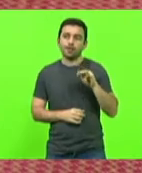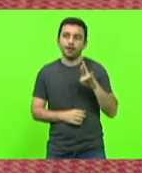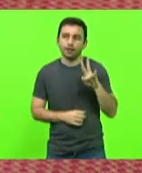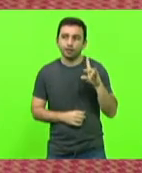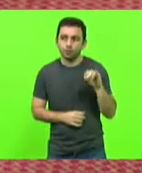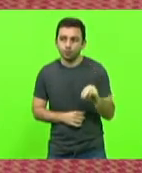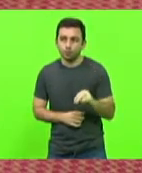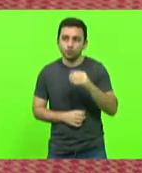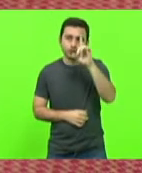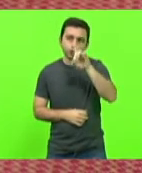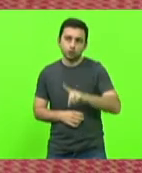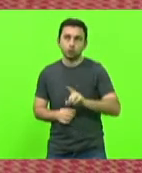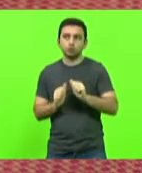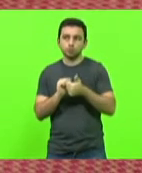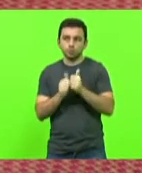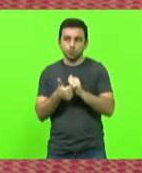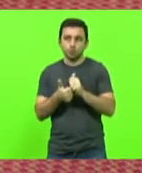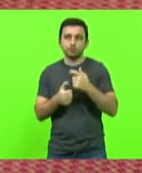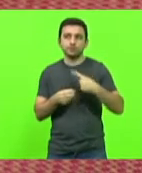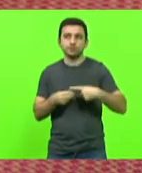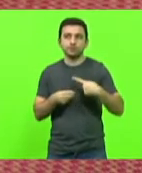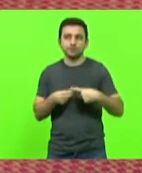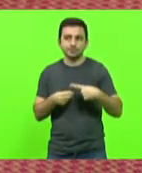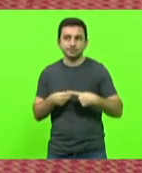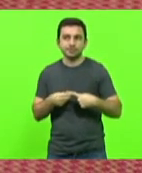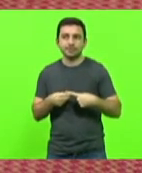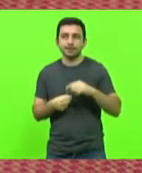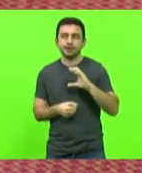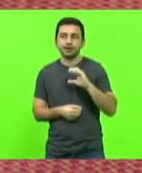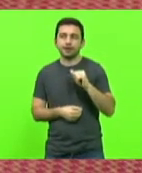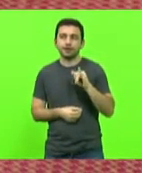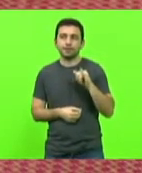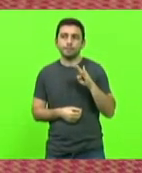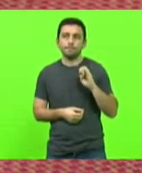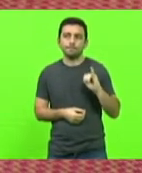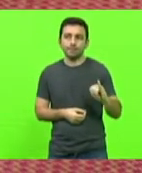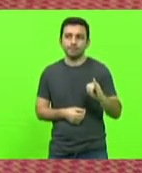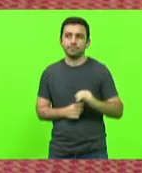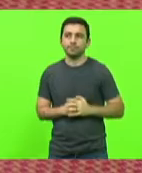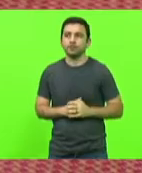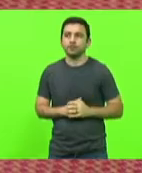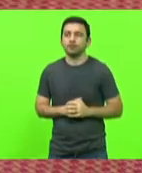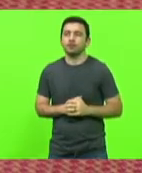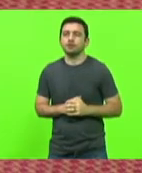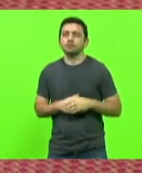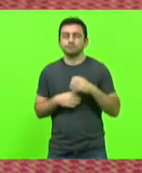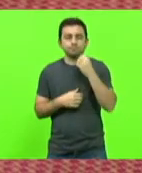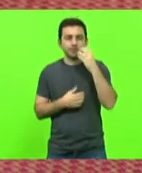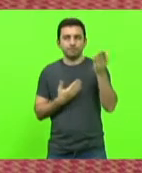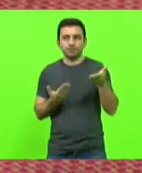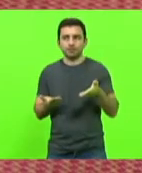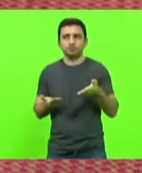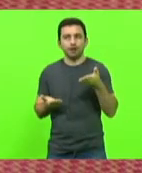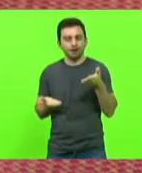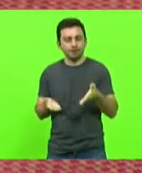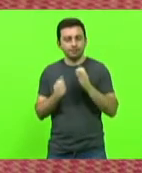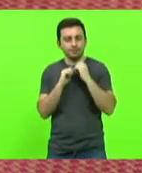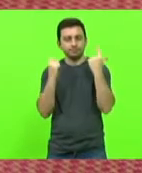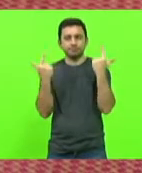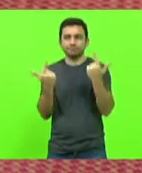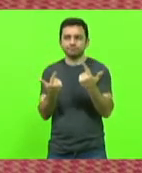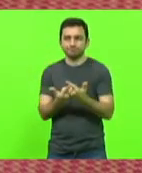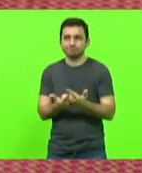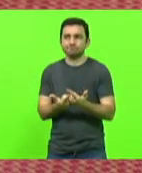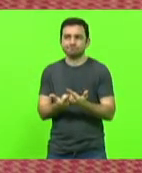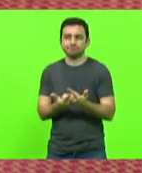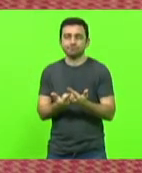diretor de esportes do município de Caibi. Então, sejam bem-vindos na nossa Assembleia Legislativa e